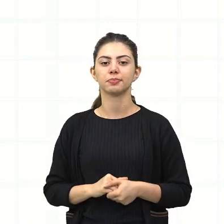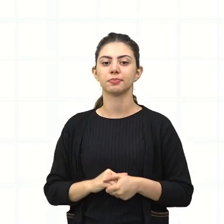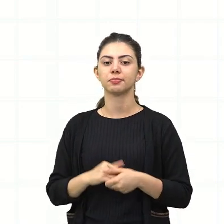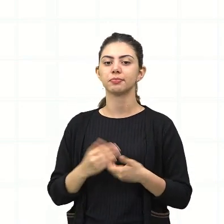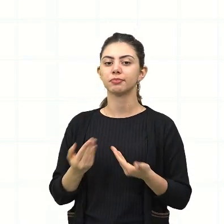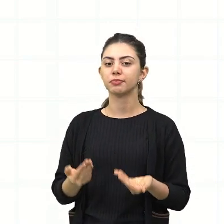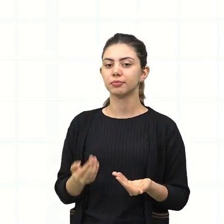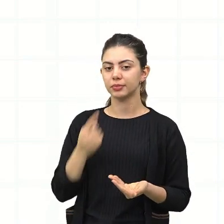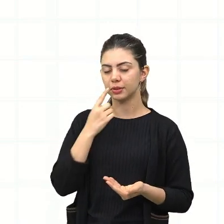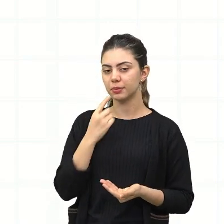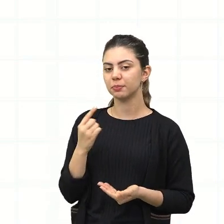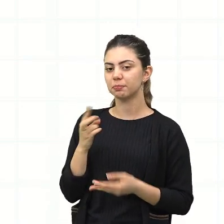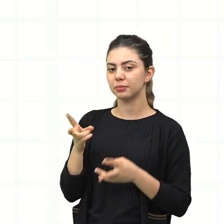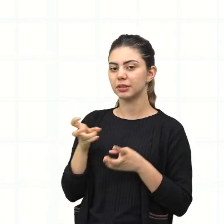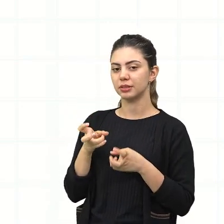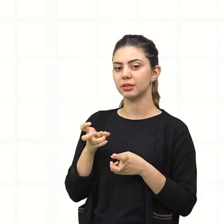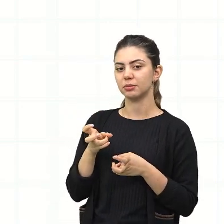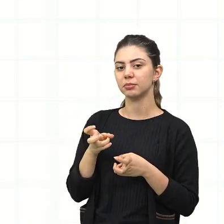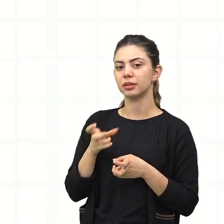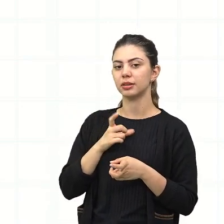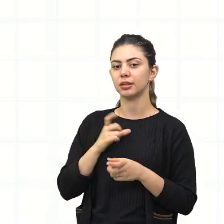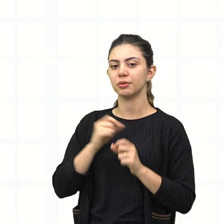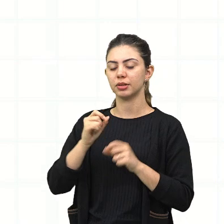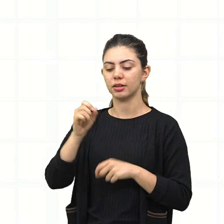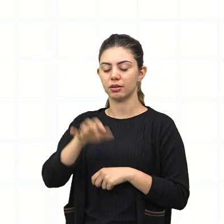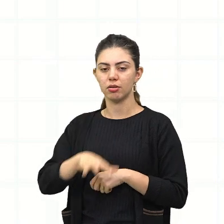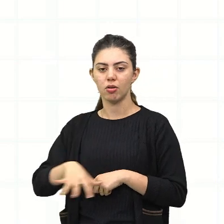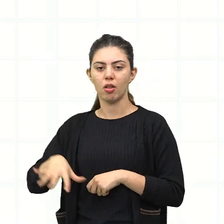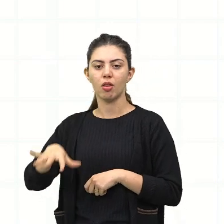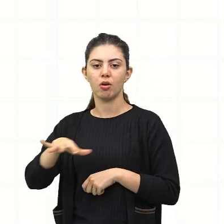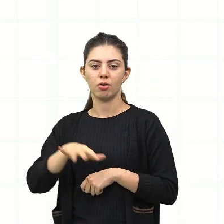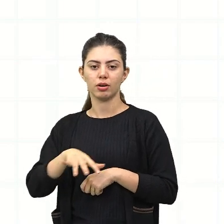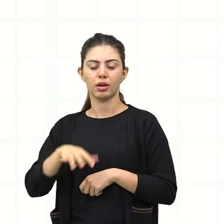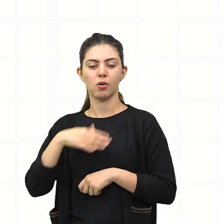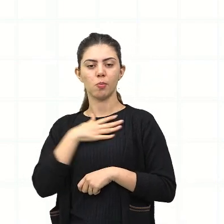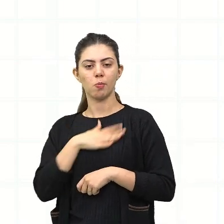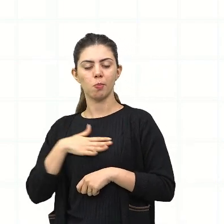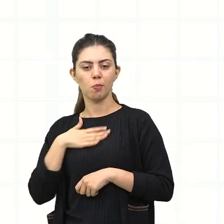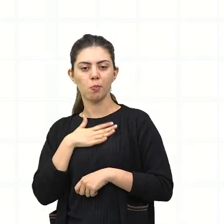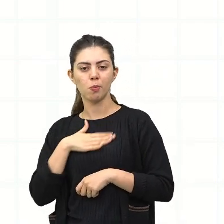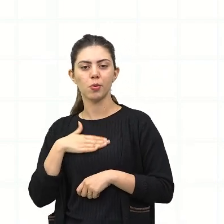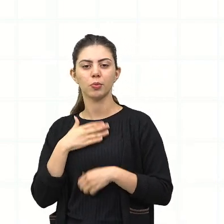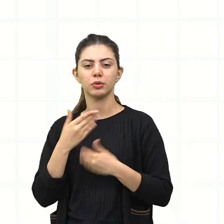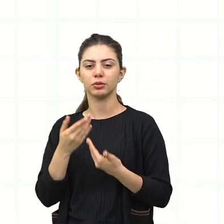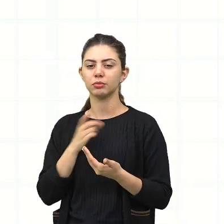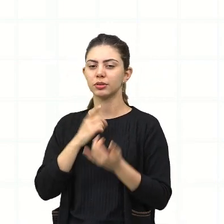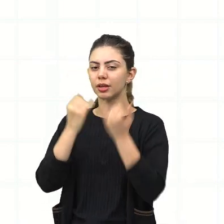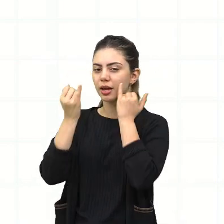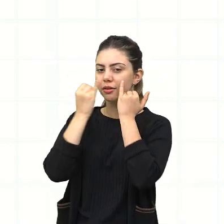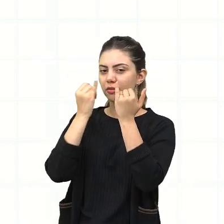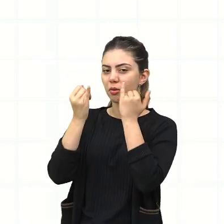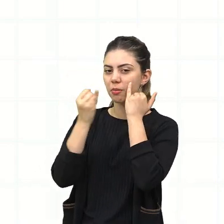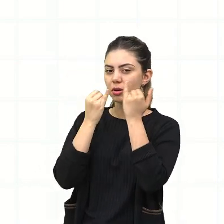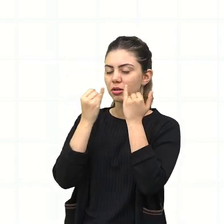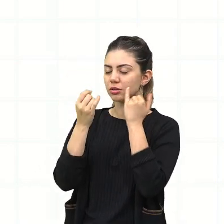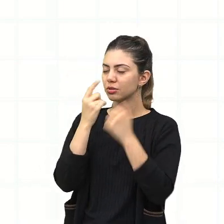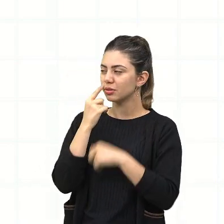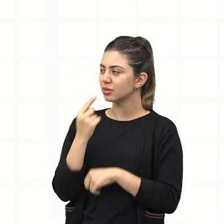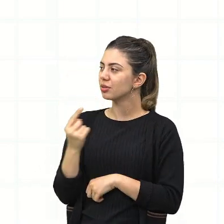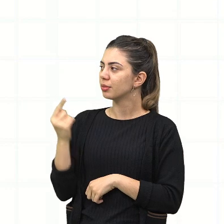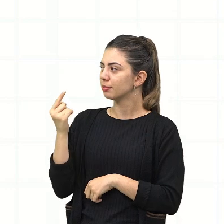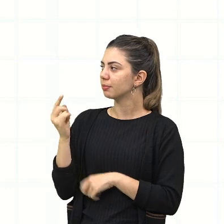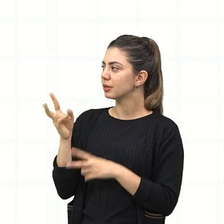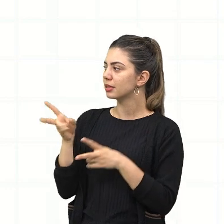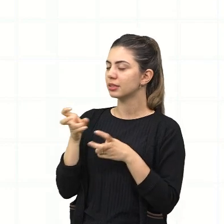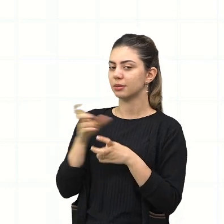espaço confortável que você precisa. E aí, obviamente, essas informações, o nome do condomínio de uma forma mais